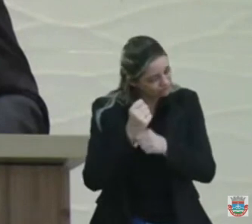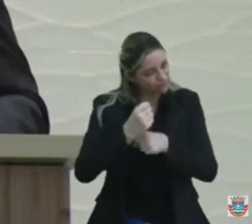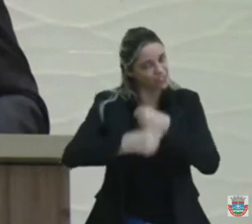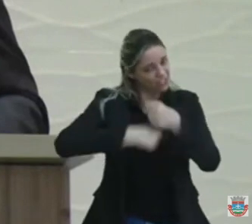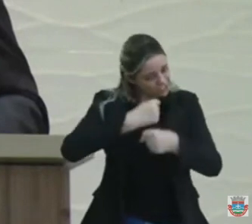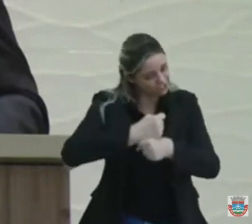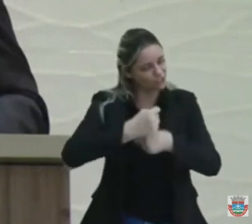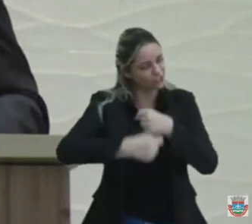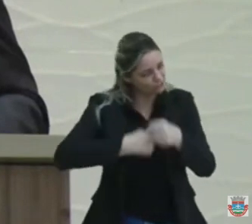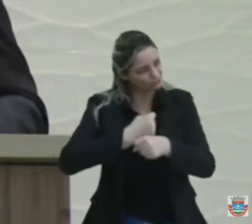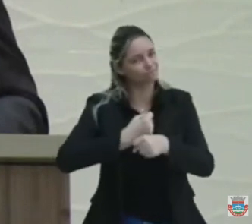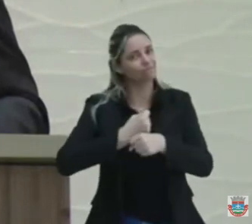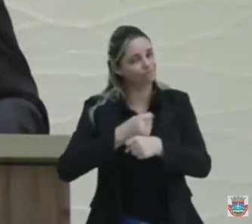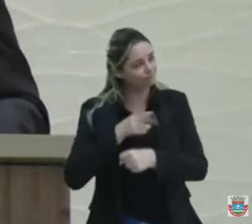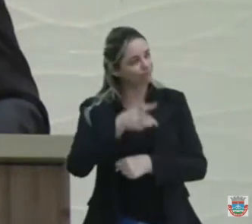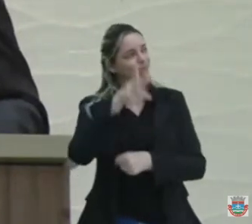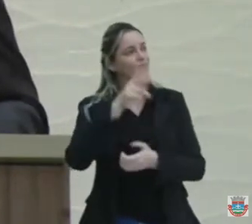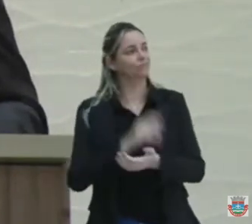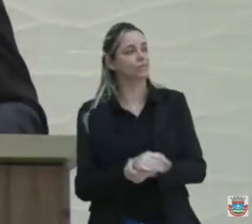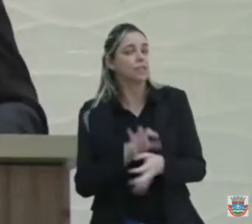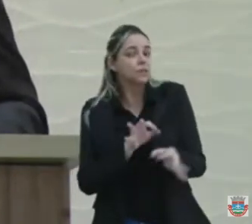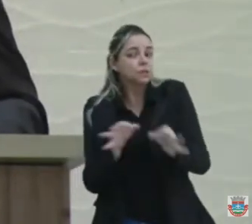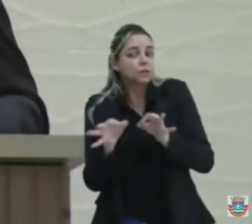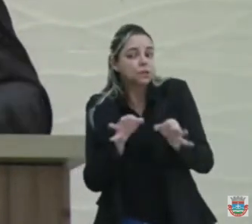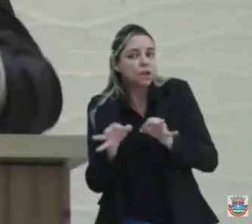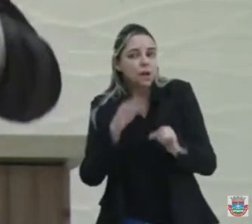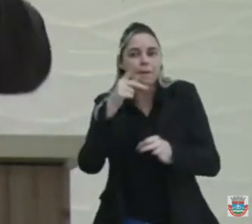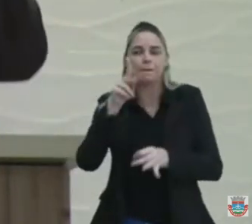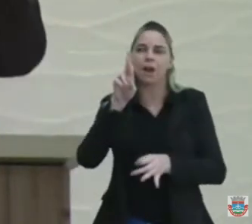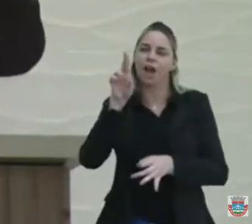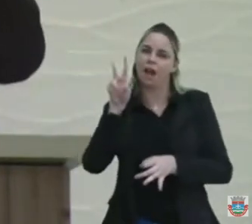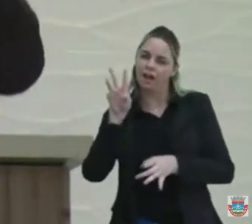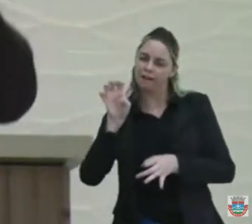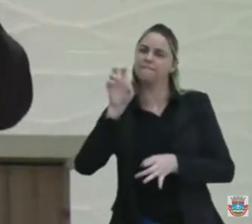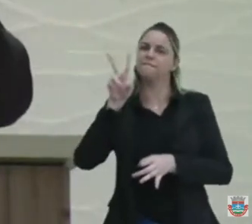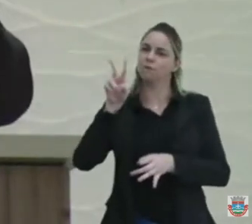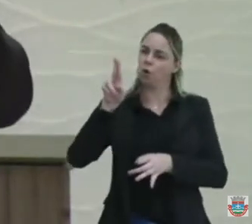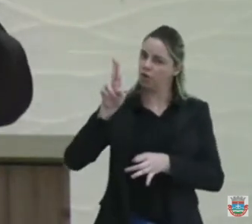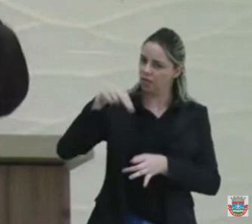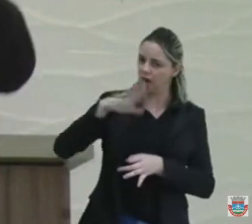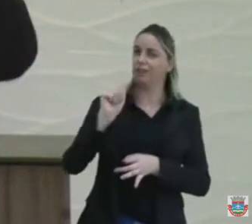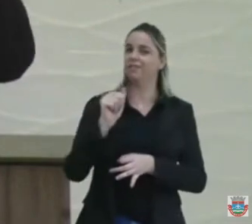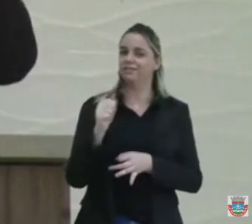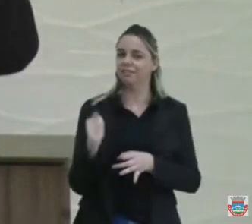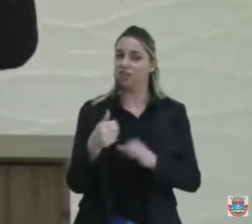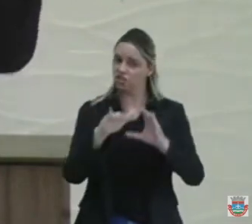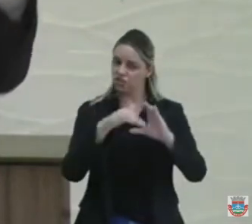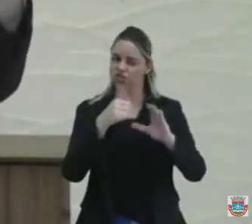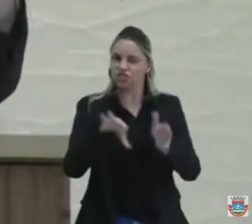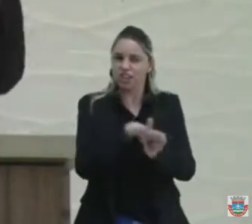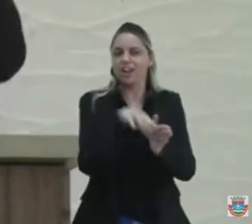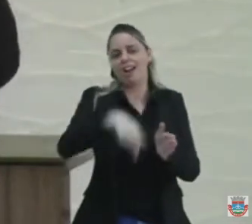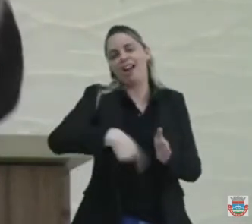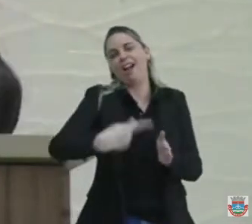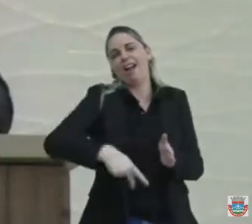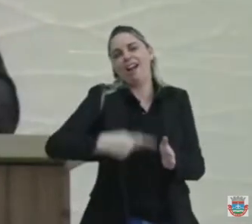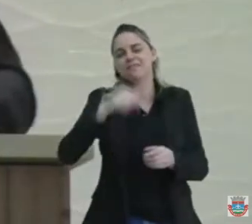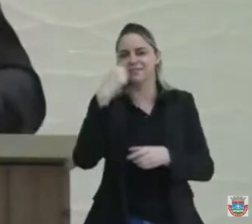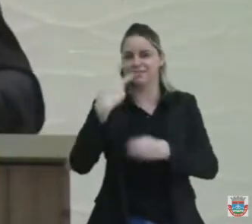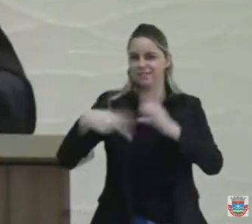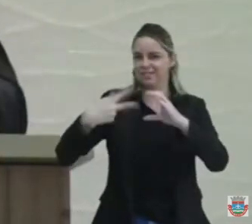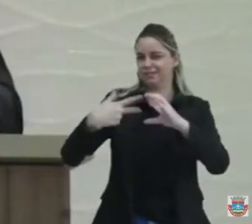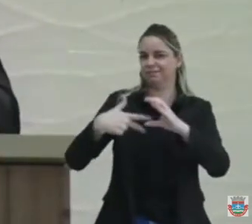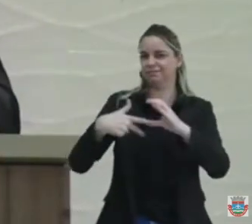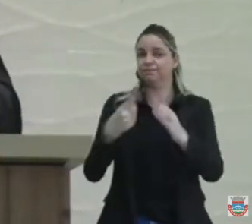sendo preparado pelo Prevuna, vem para essa casa e o dinheiro que está lá não vai ser